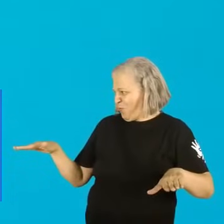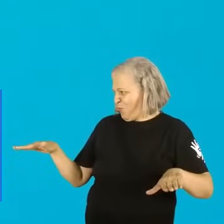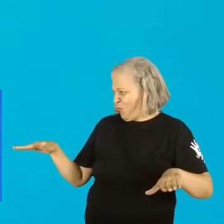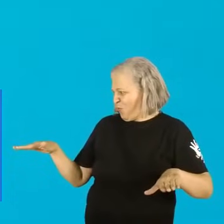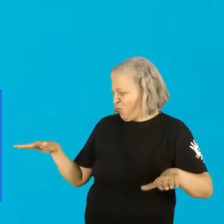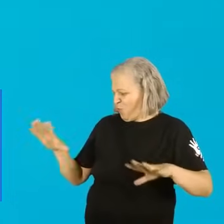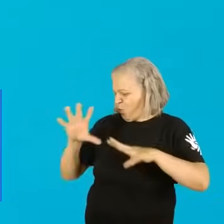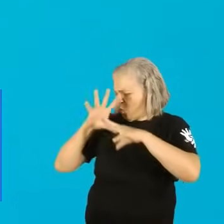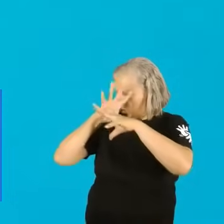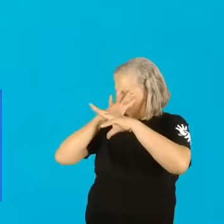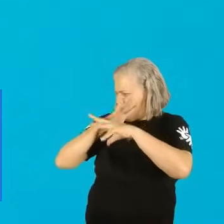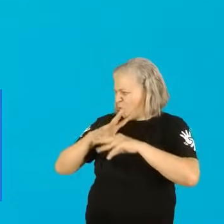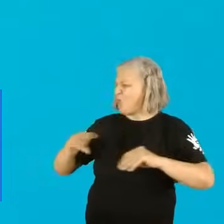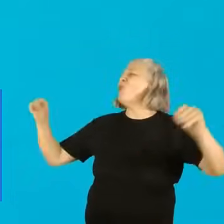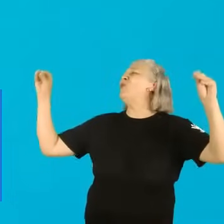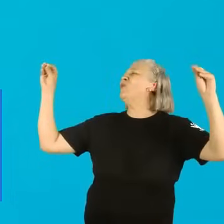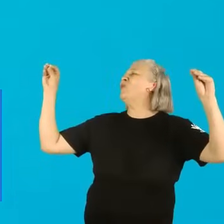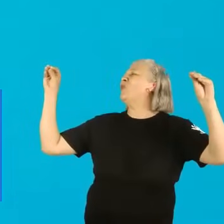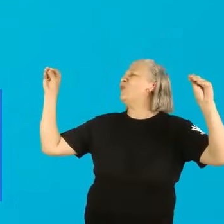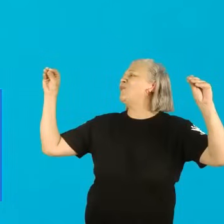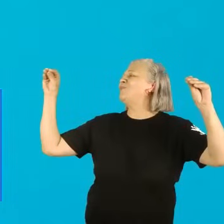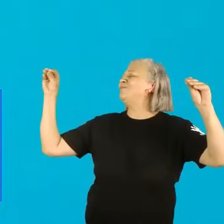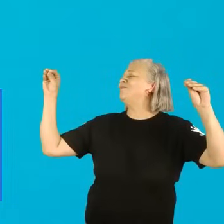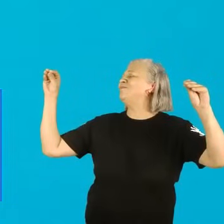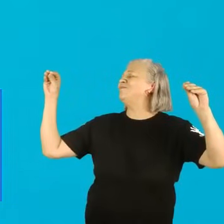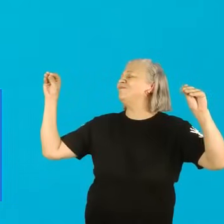acabou. Ele não diminuiu, não. Ele